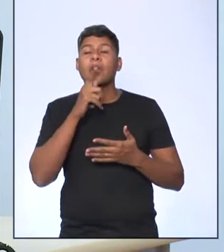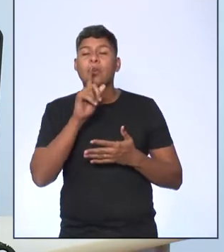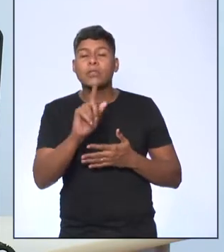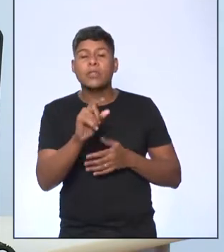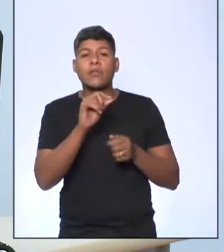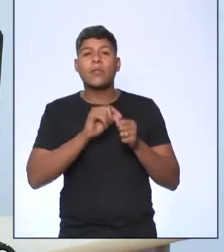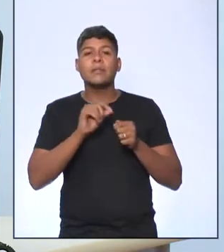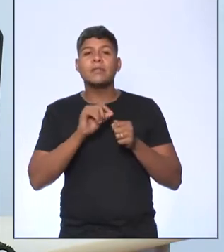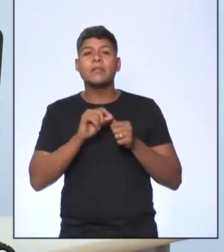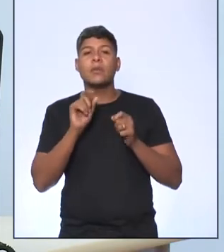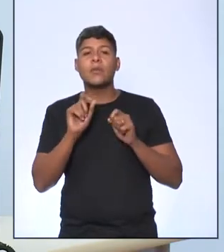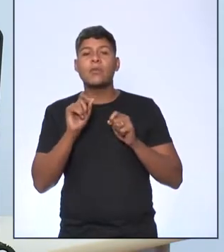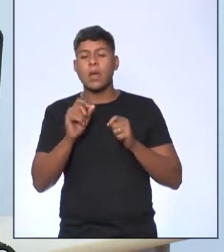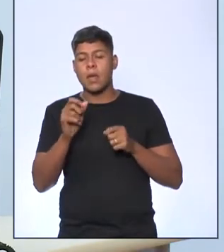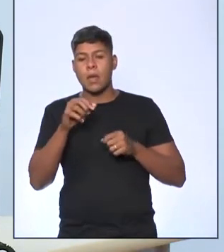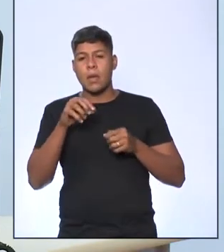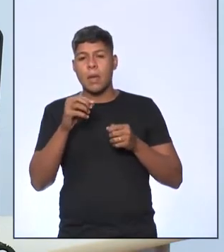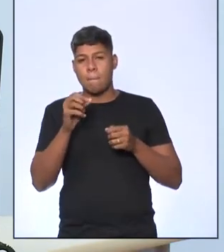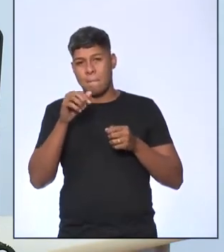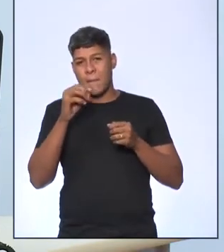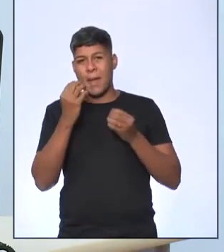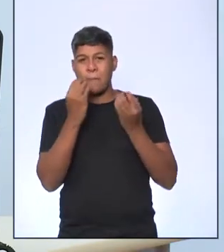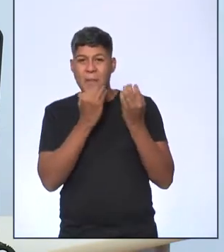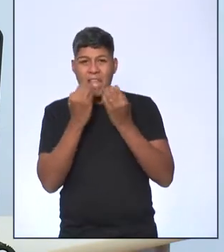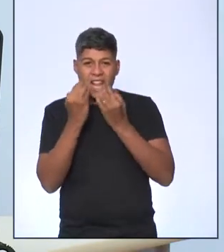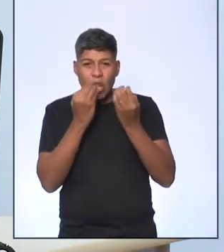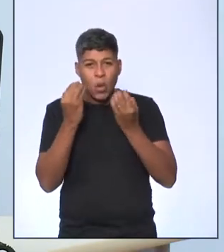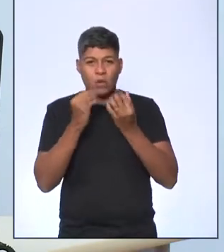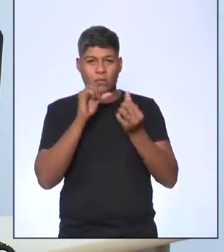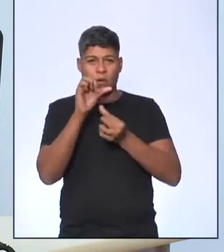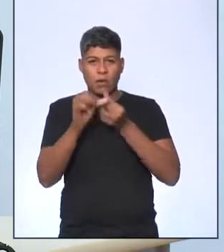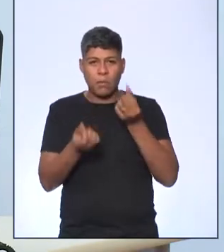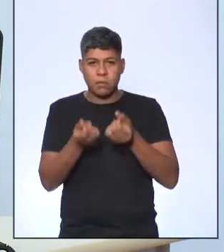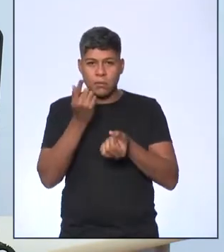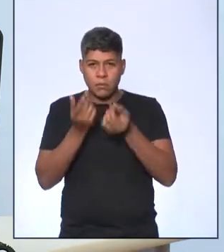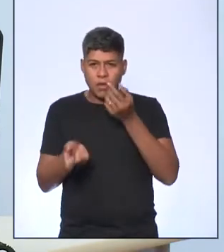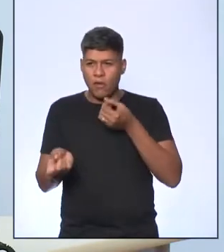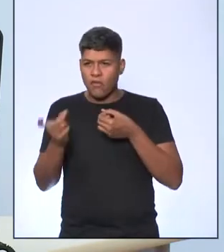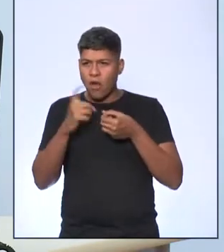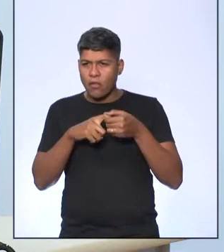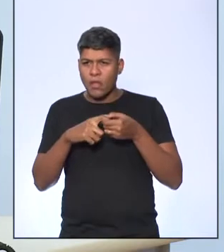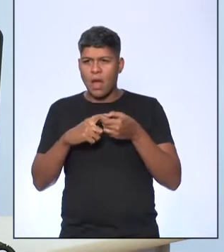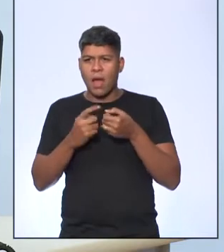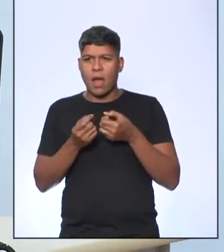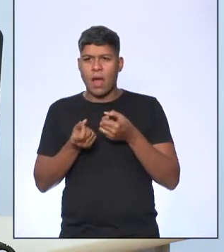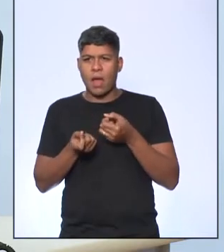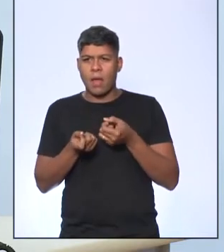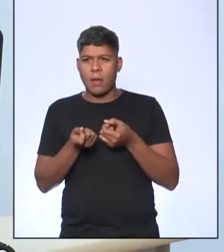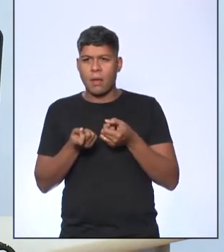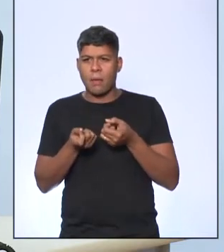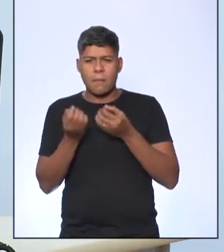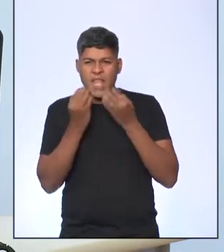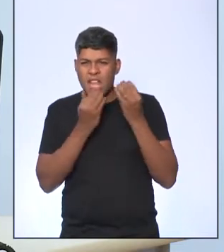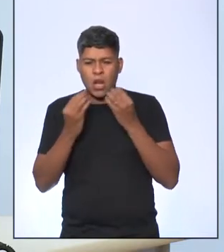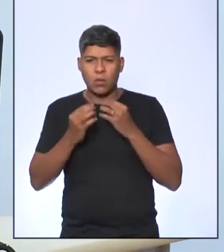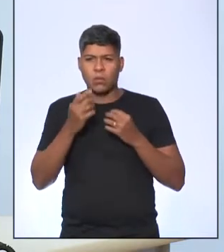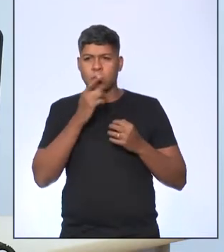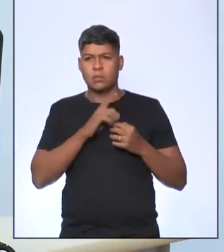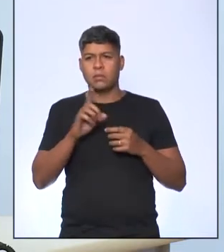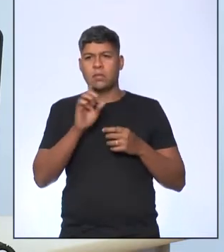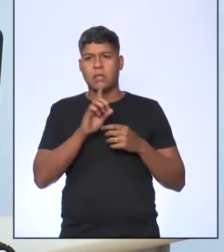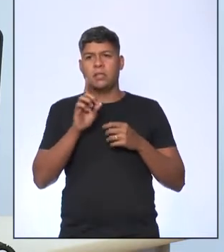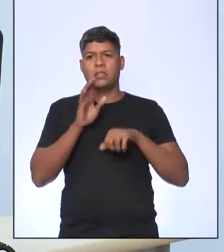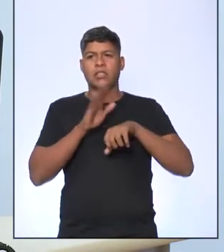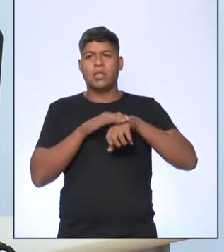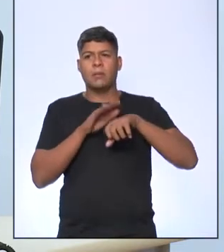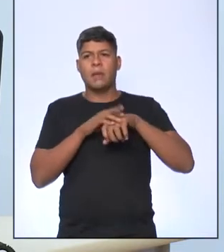fazer o meu milho virar pipoca, mas eu consigo fazer a minha pipoca voltar a ser milho? Eu não consigo. Então, essa